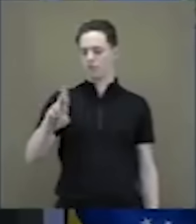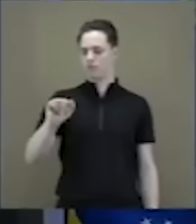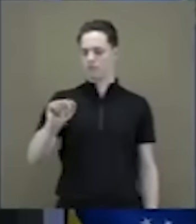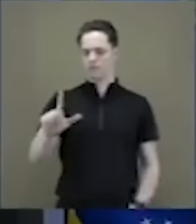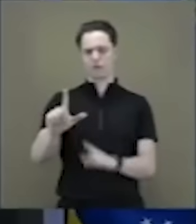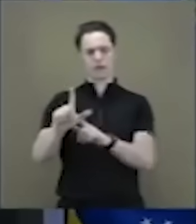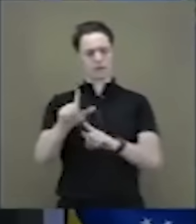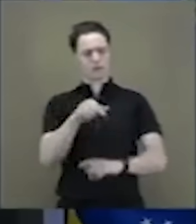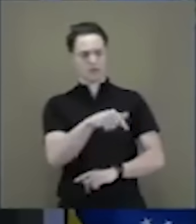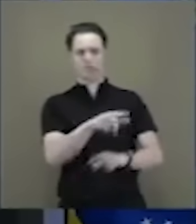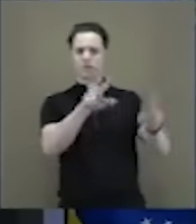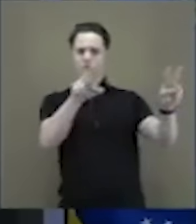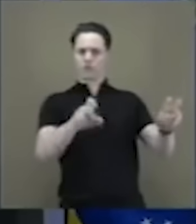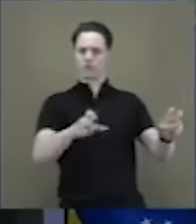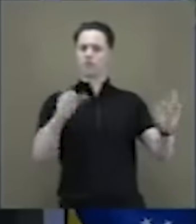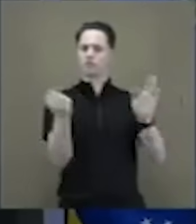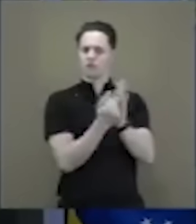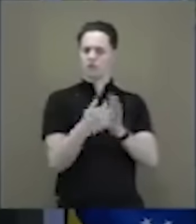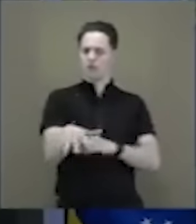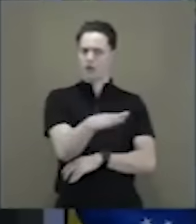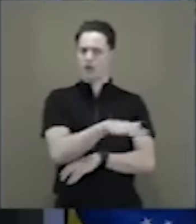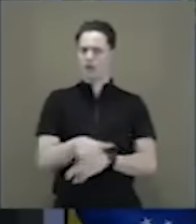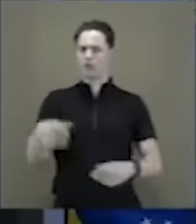tratado também no âmbito do Supremo Tribunal Federal,